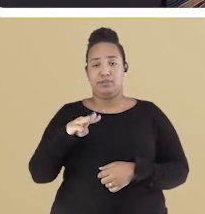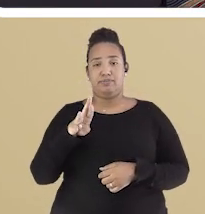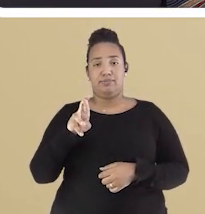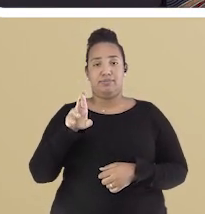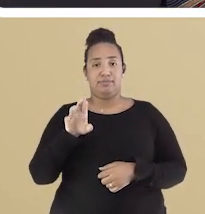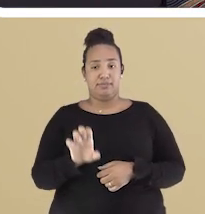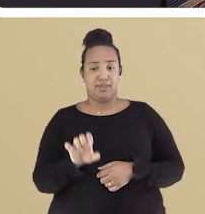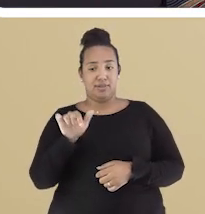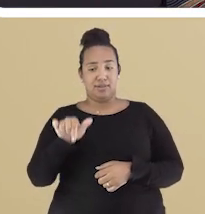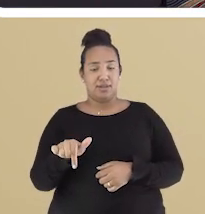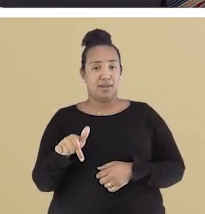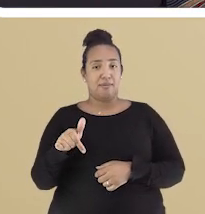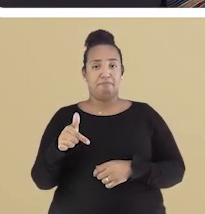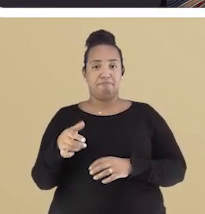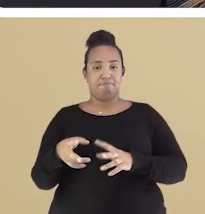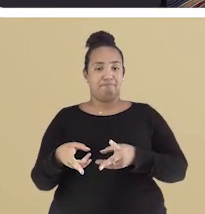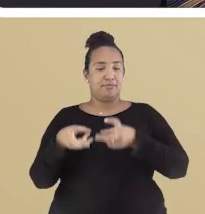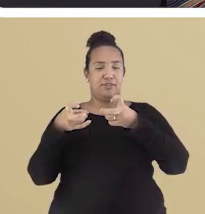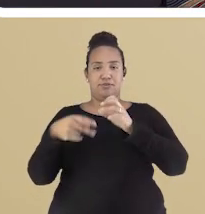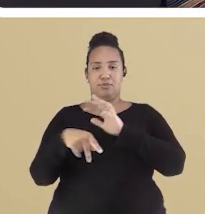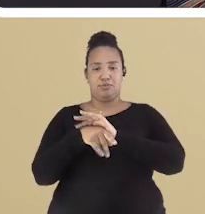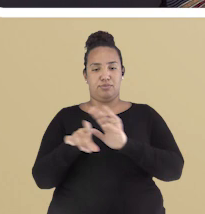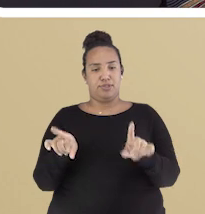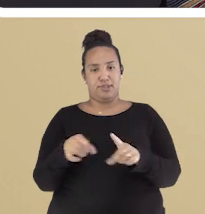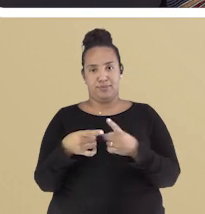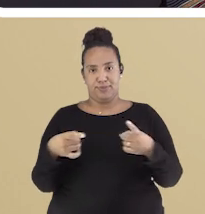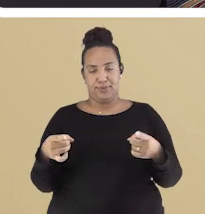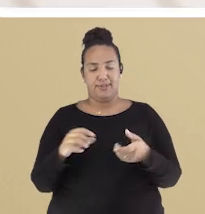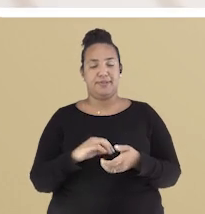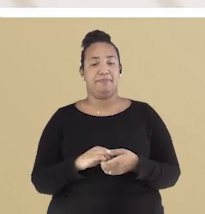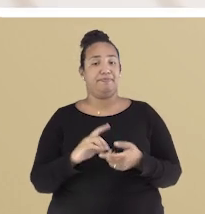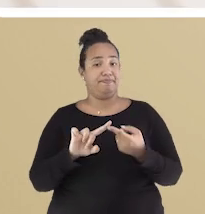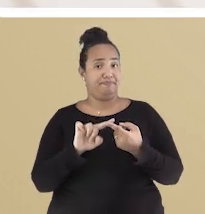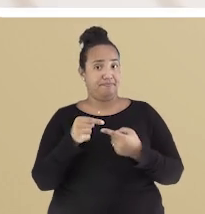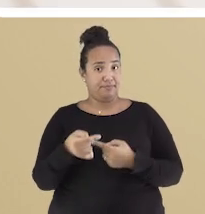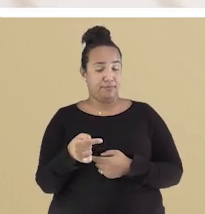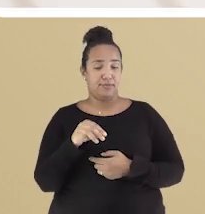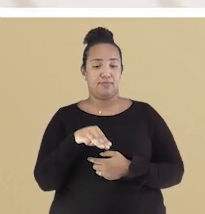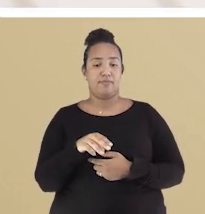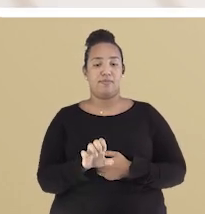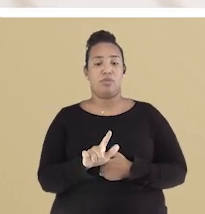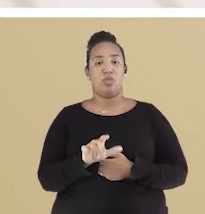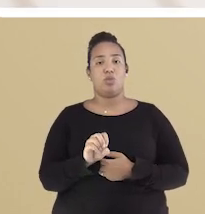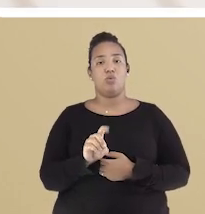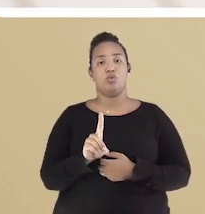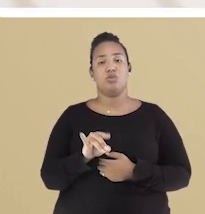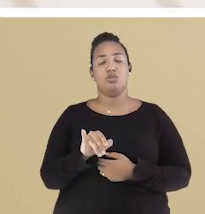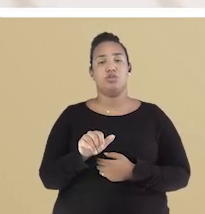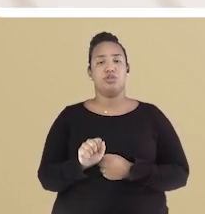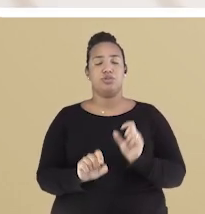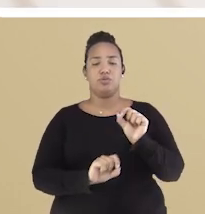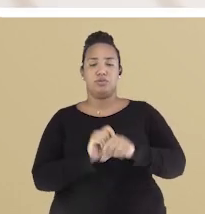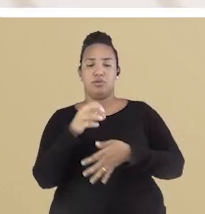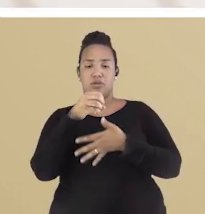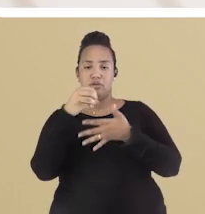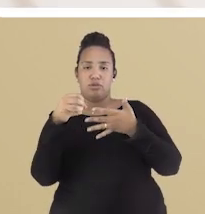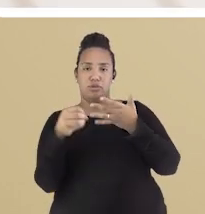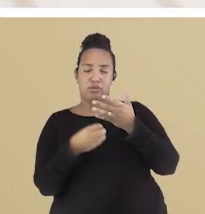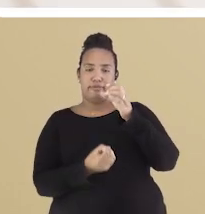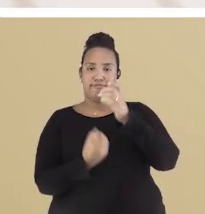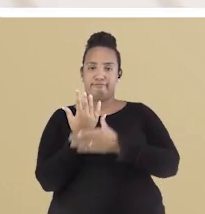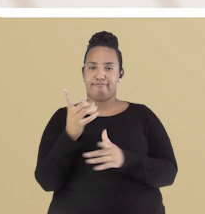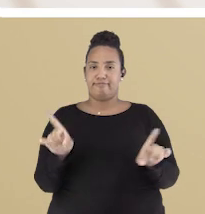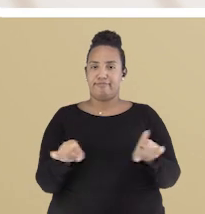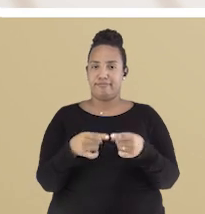timbre que é o documento de identidade do som que o caracteriza depois falamos da Melodia que é a sequência de